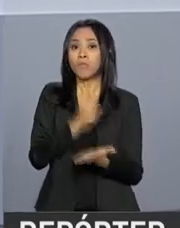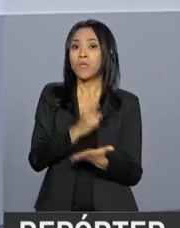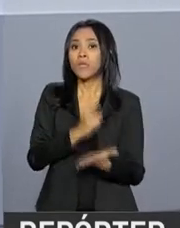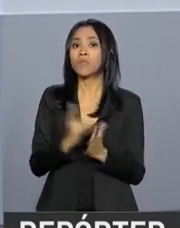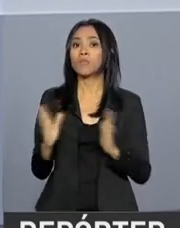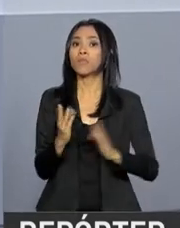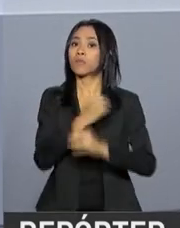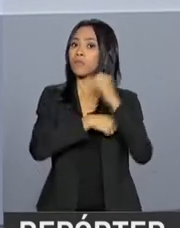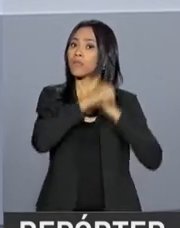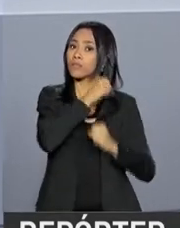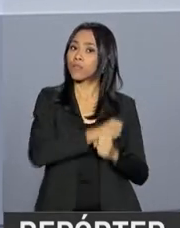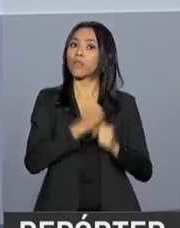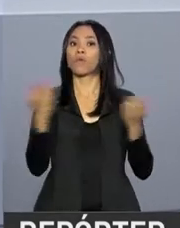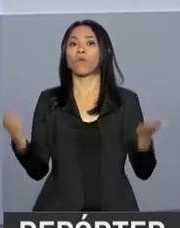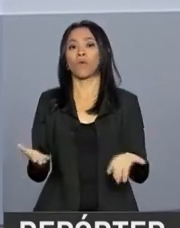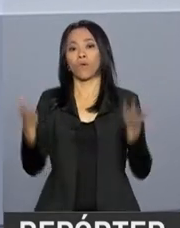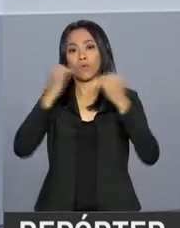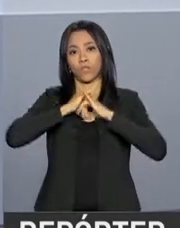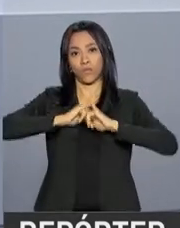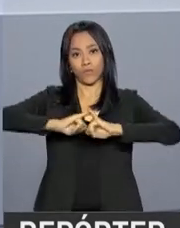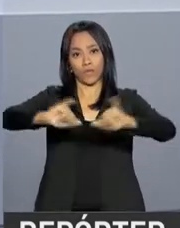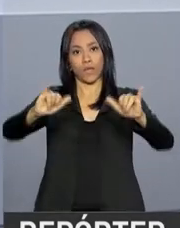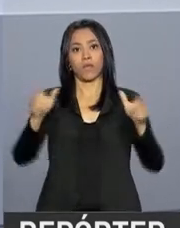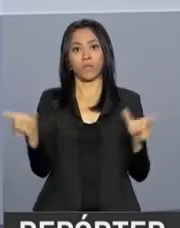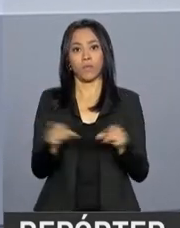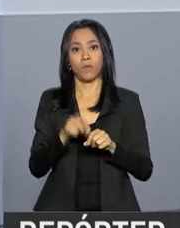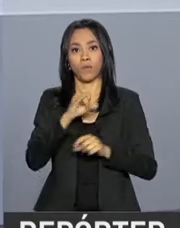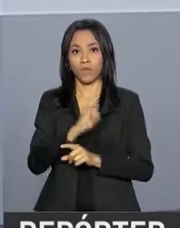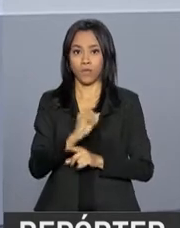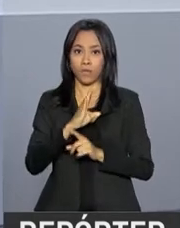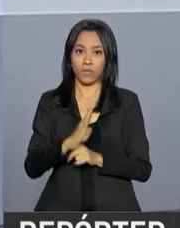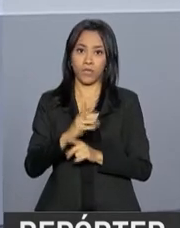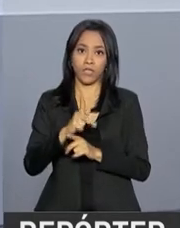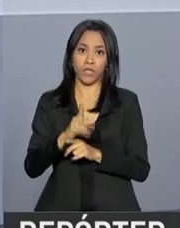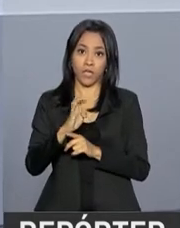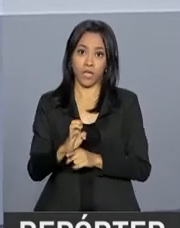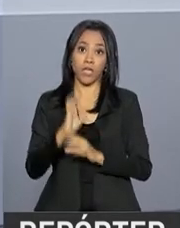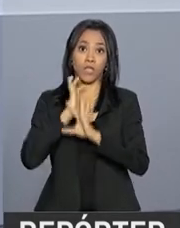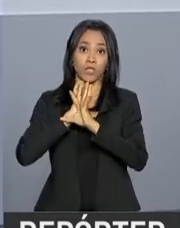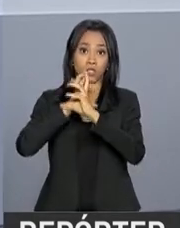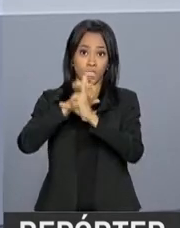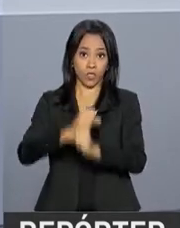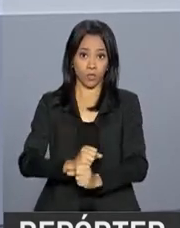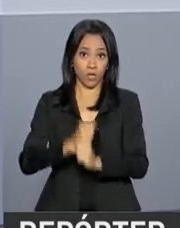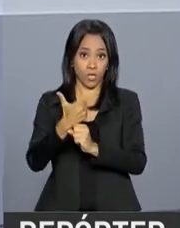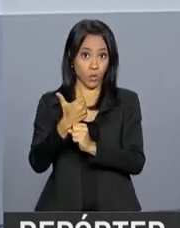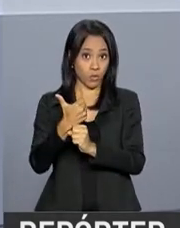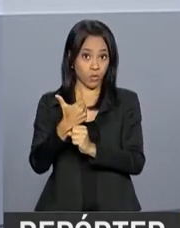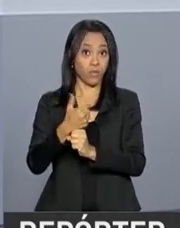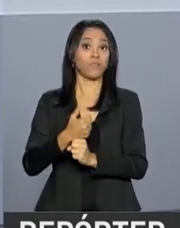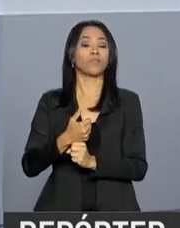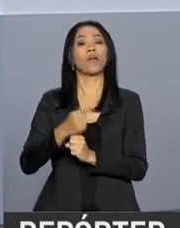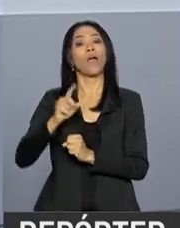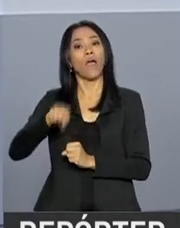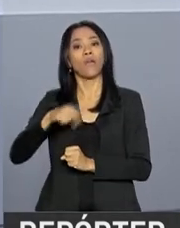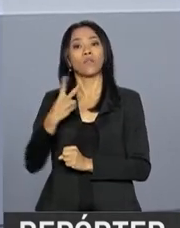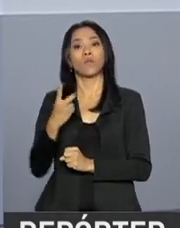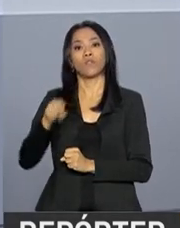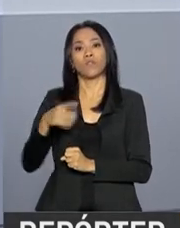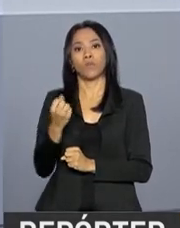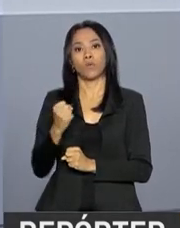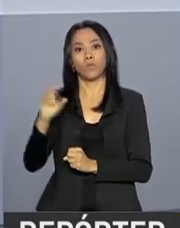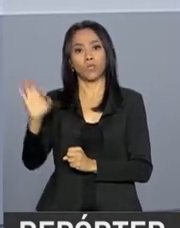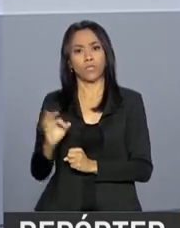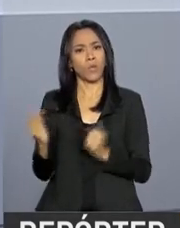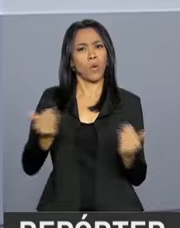foi divulgado hoje pelo ibge é em 12 meses a alta acumulada chega a 2,8 por cento mas se comparada com dezembro